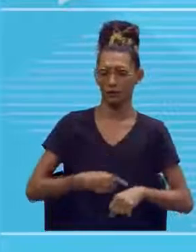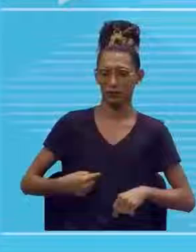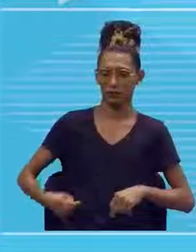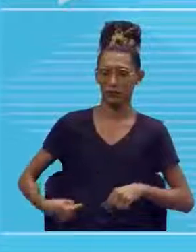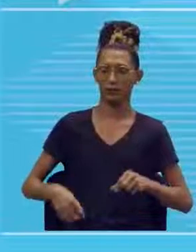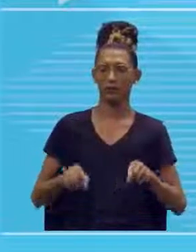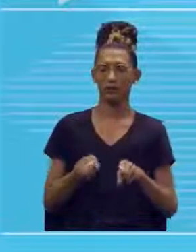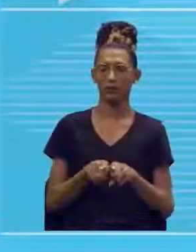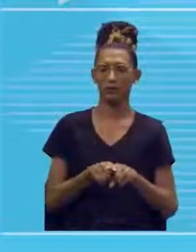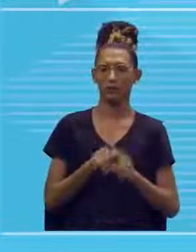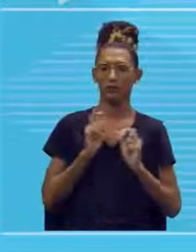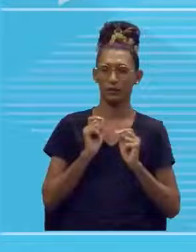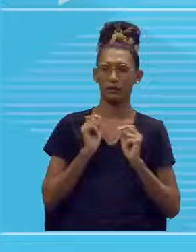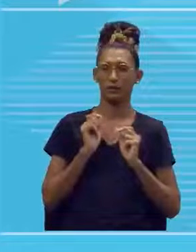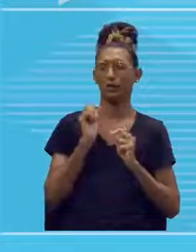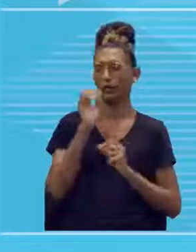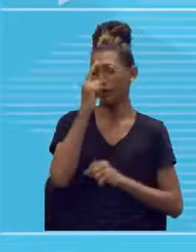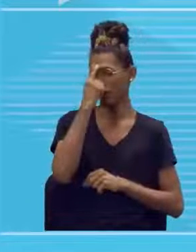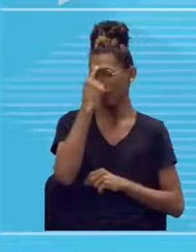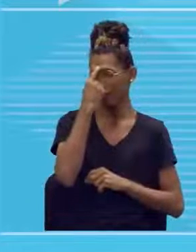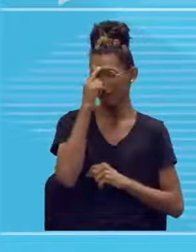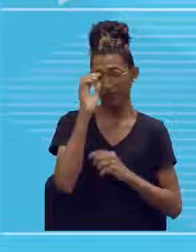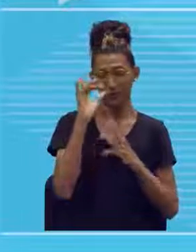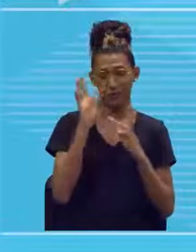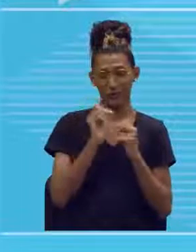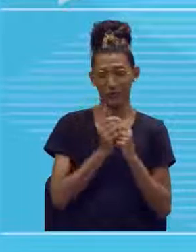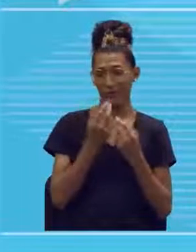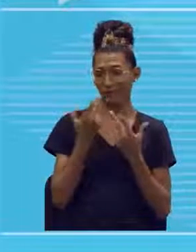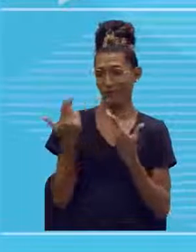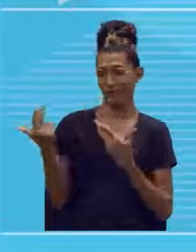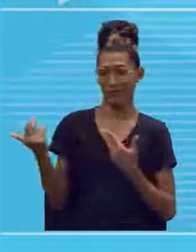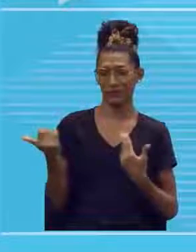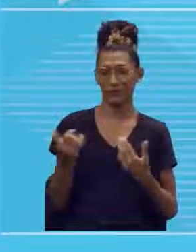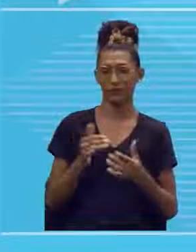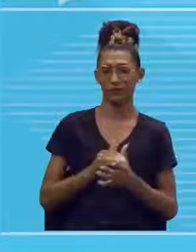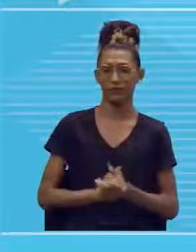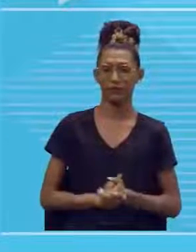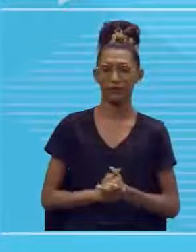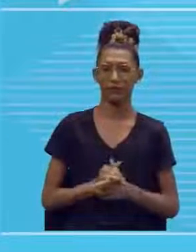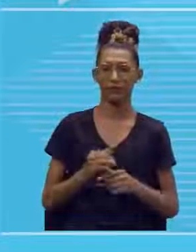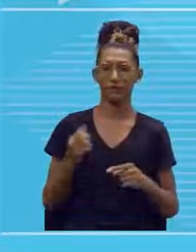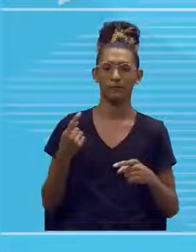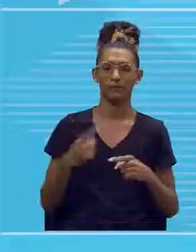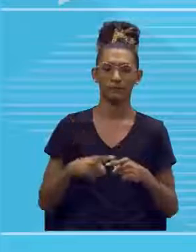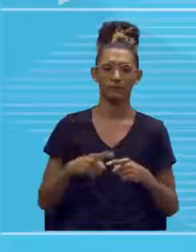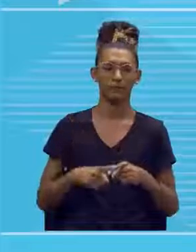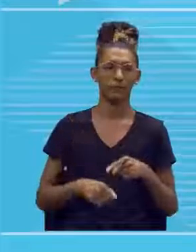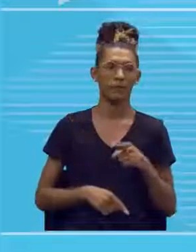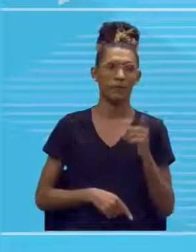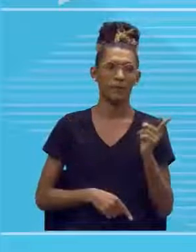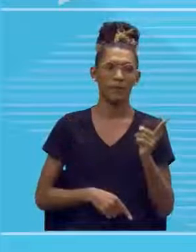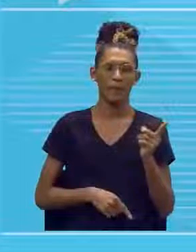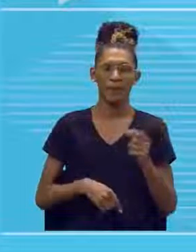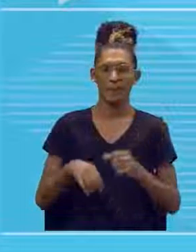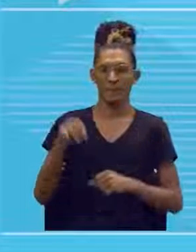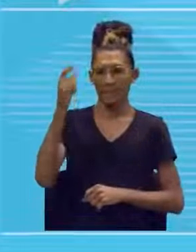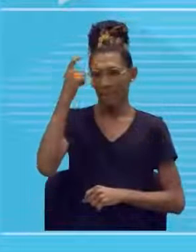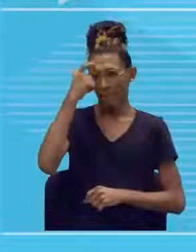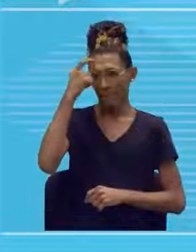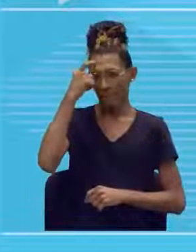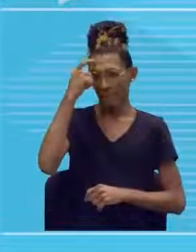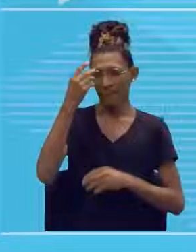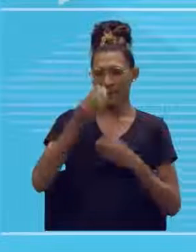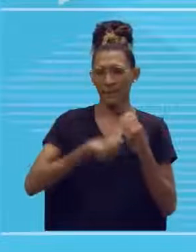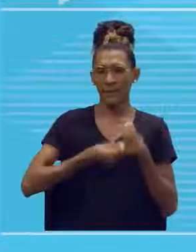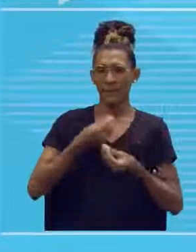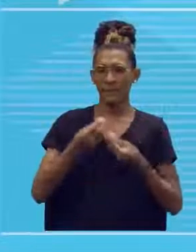meio do caminho os indianos como é interessante né porque que isso foi pensado